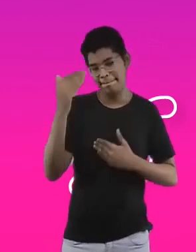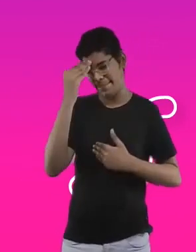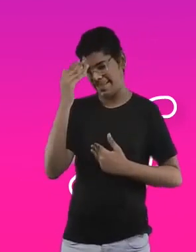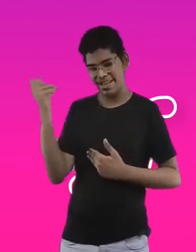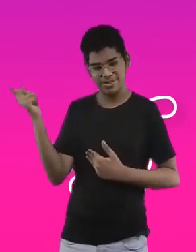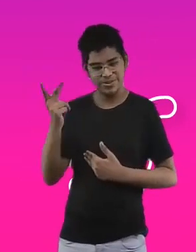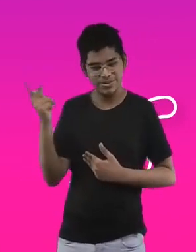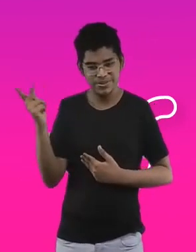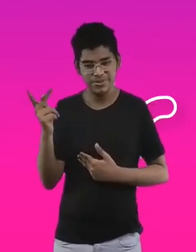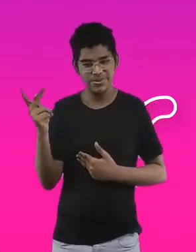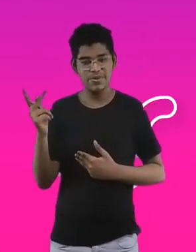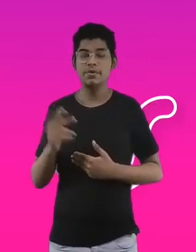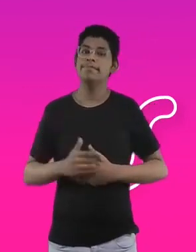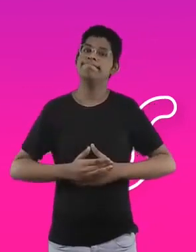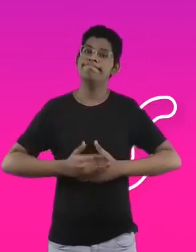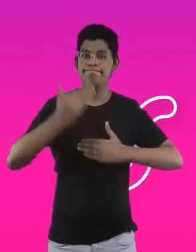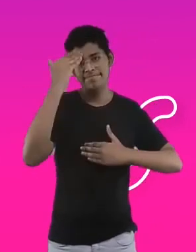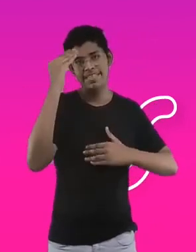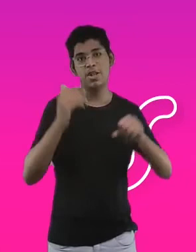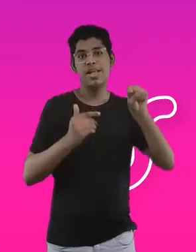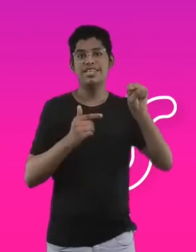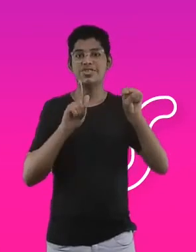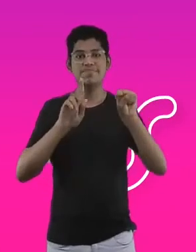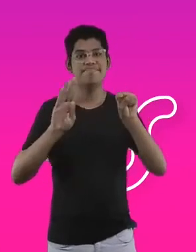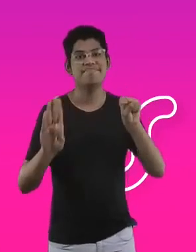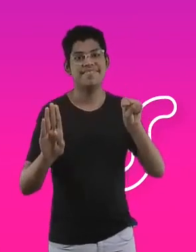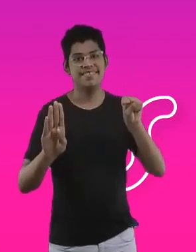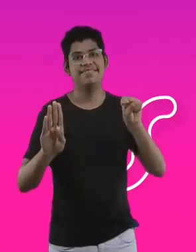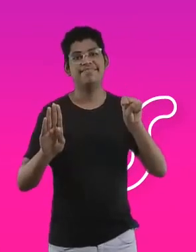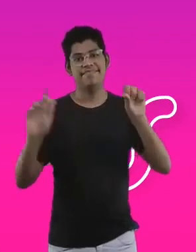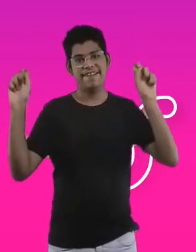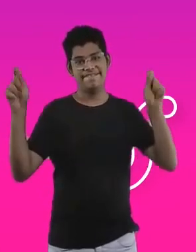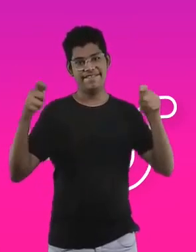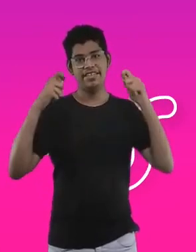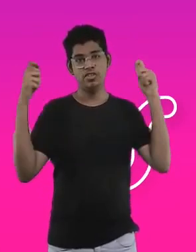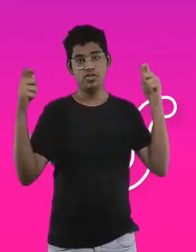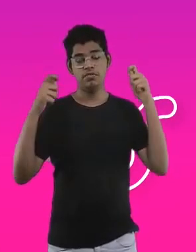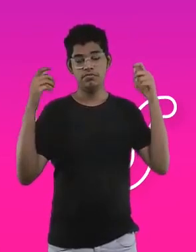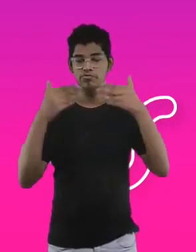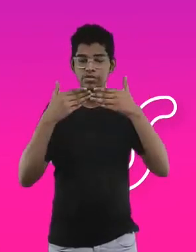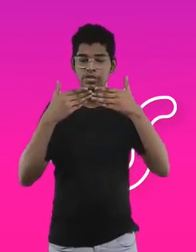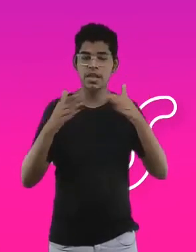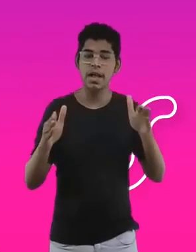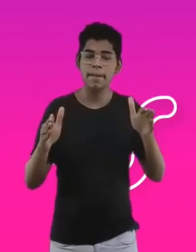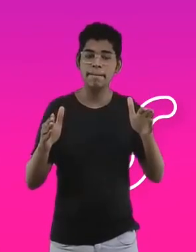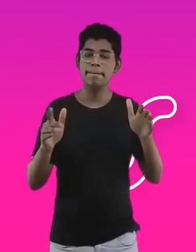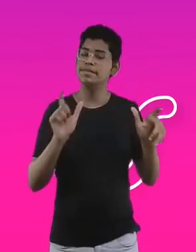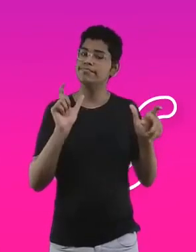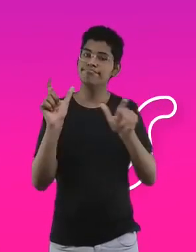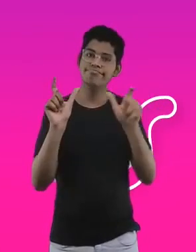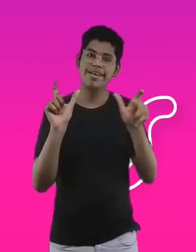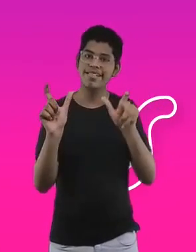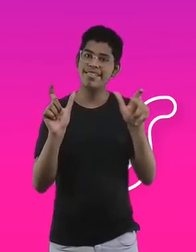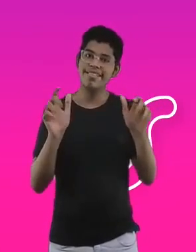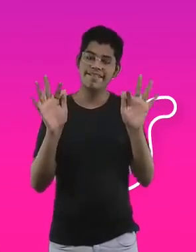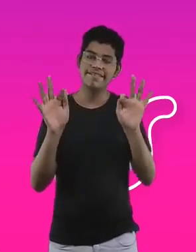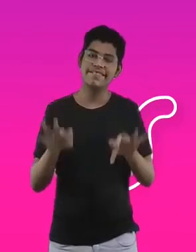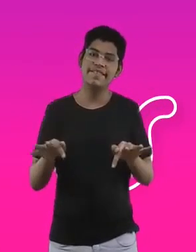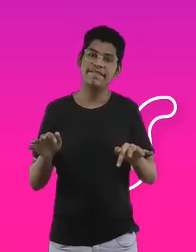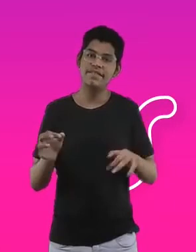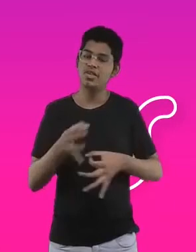obrigado, Festival Social Good Brasil, e também abrir para vocês fazerem as últimas palavras de